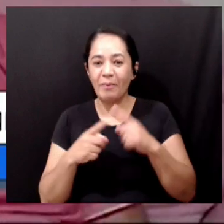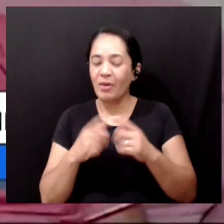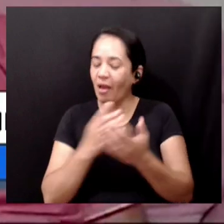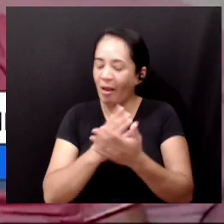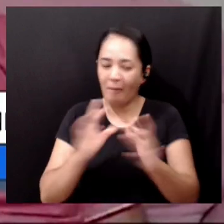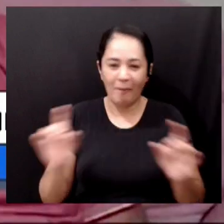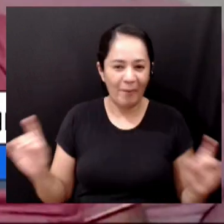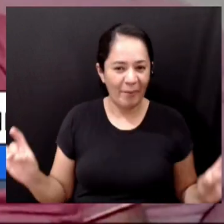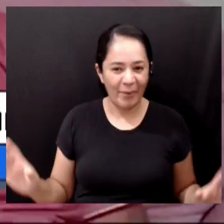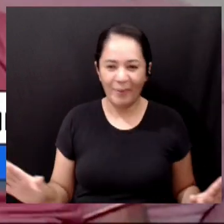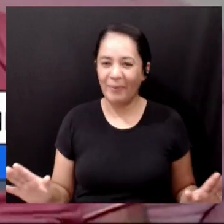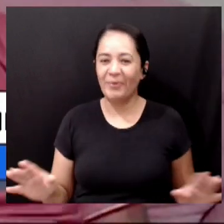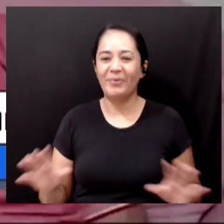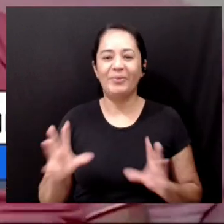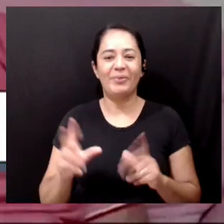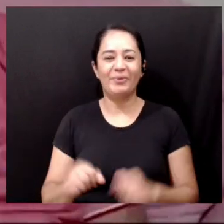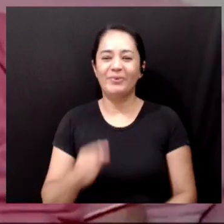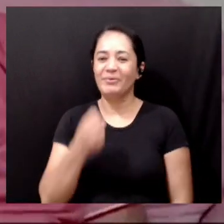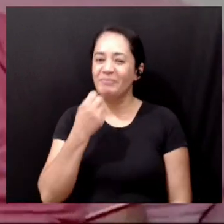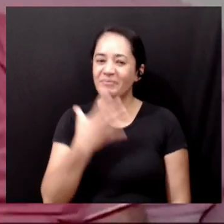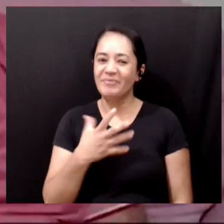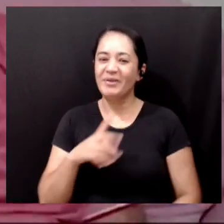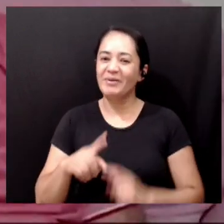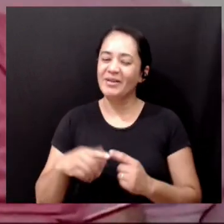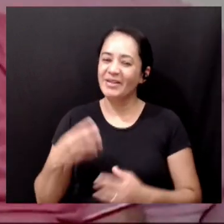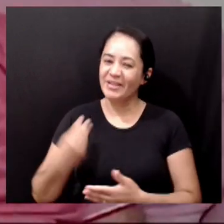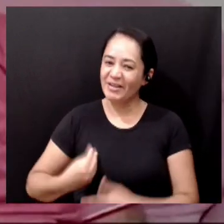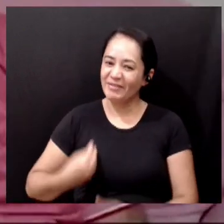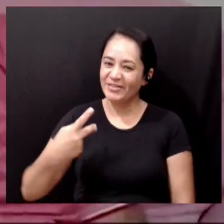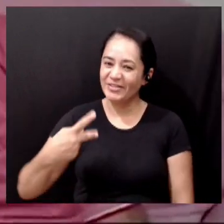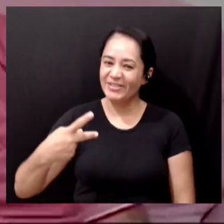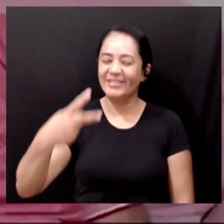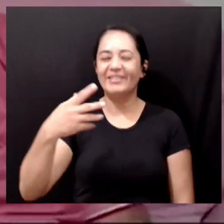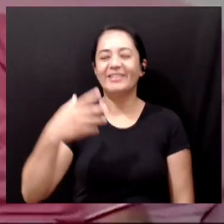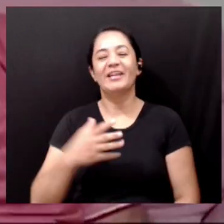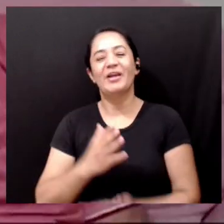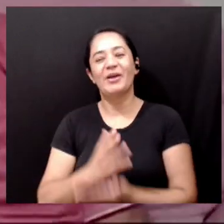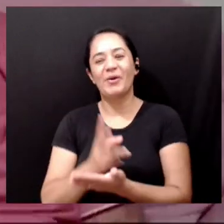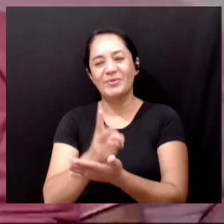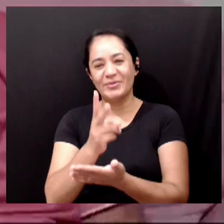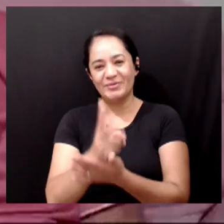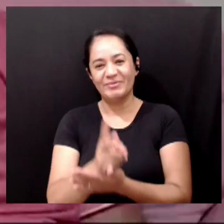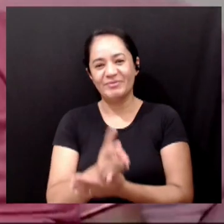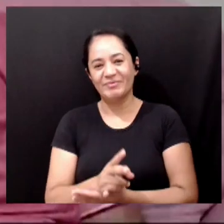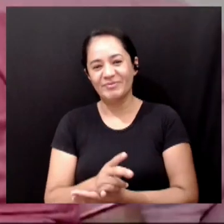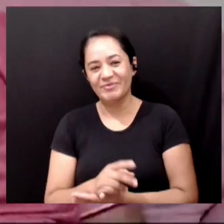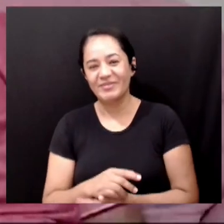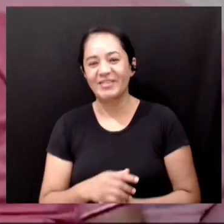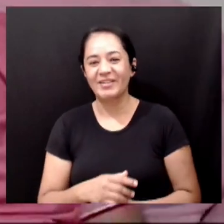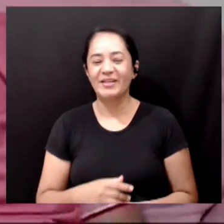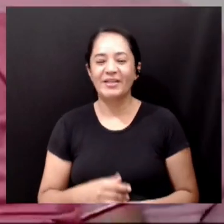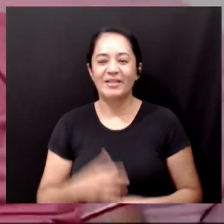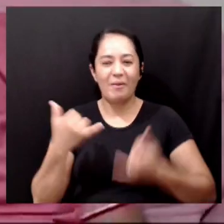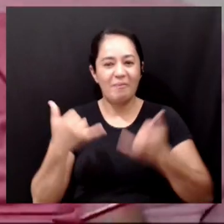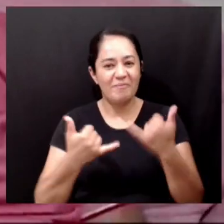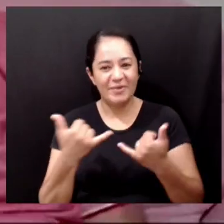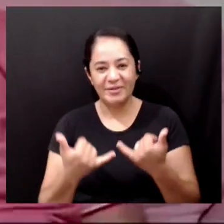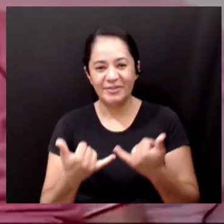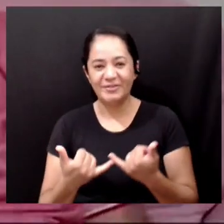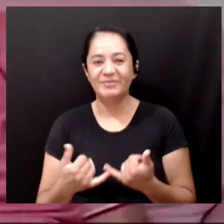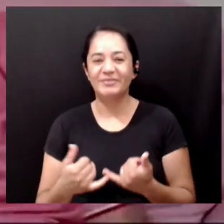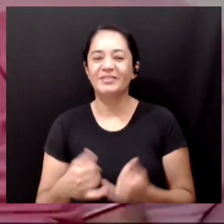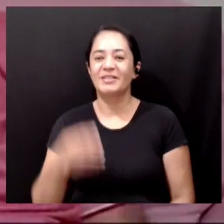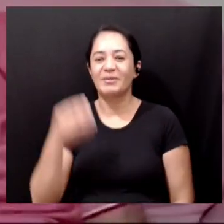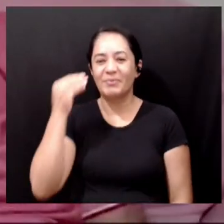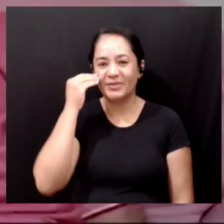ele continuou a vidinha dele, fazendo artes e mais artes. E se a gente tiver oportunidade, a gente volta para contar. Tem muita coisa